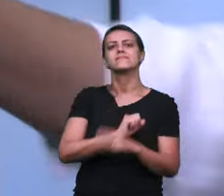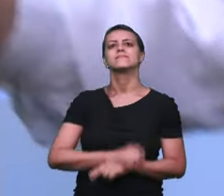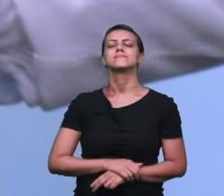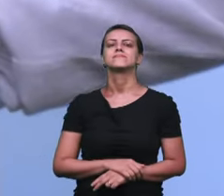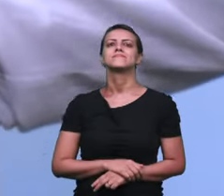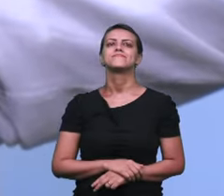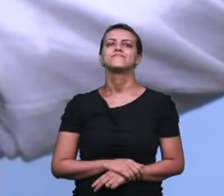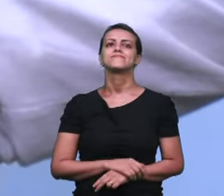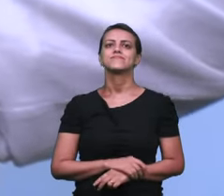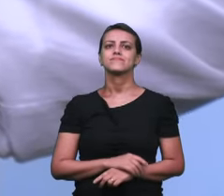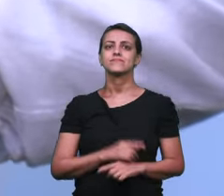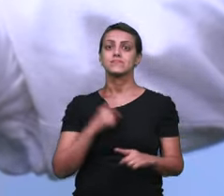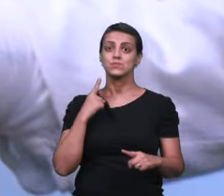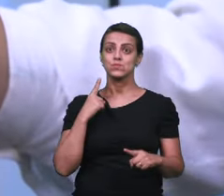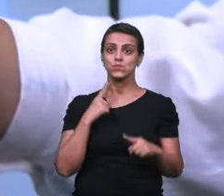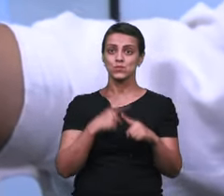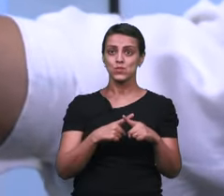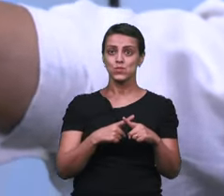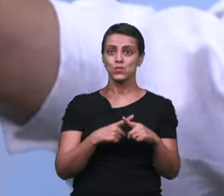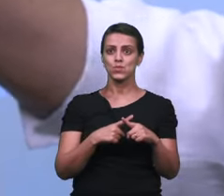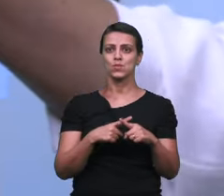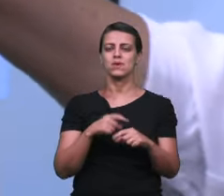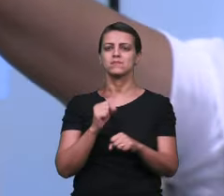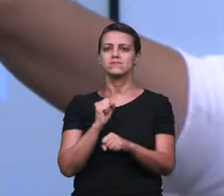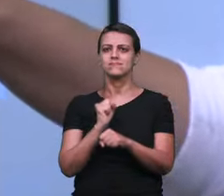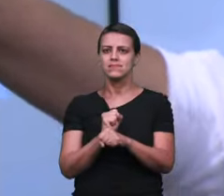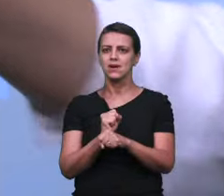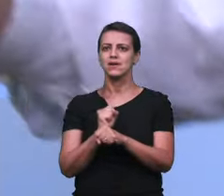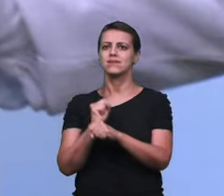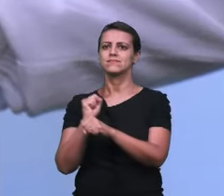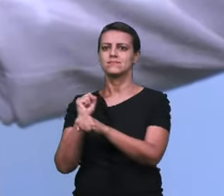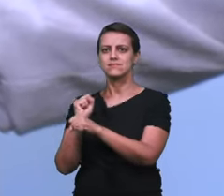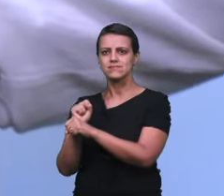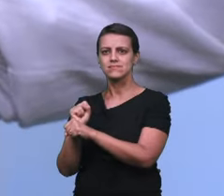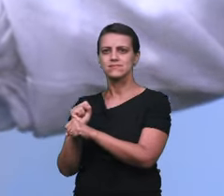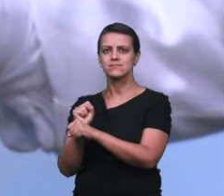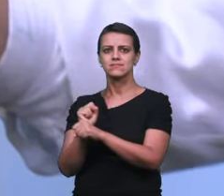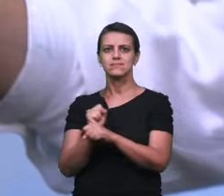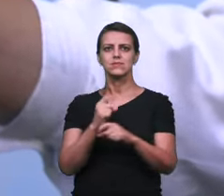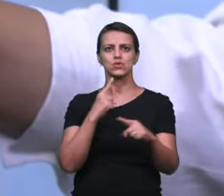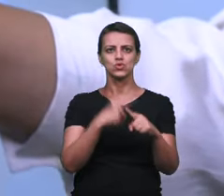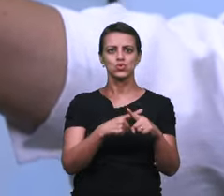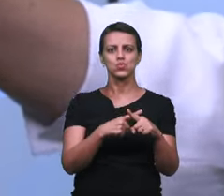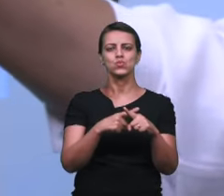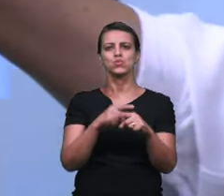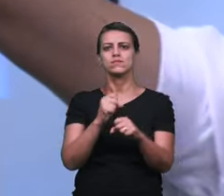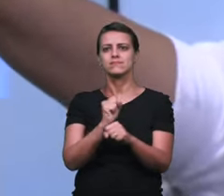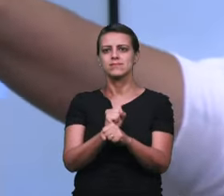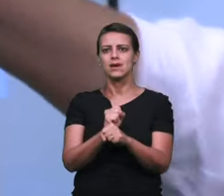assim. Tocar. Silêncio, silêncio. Tum.